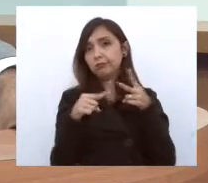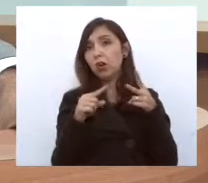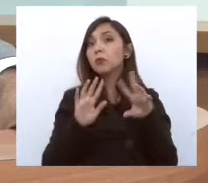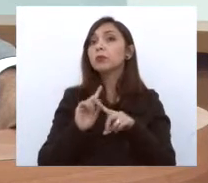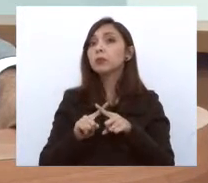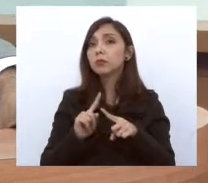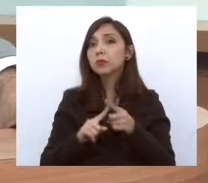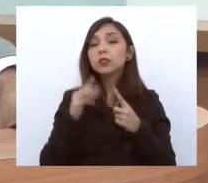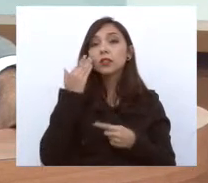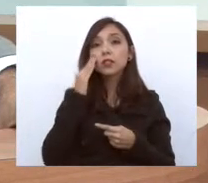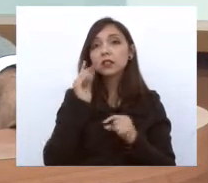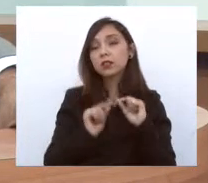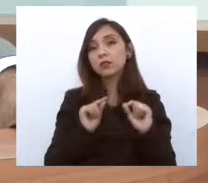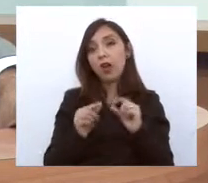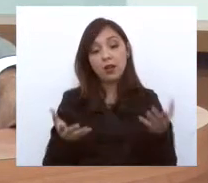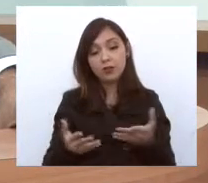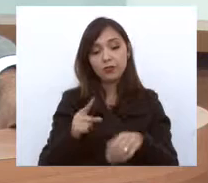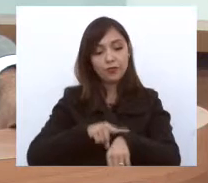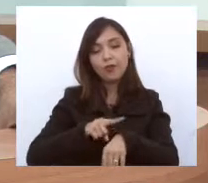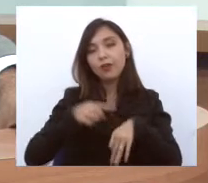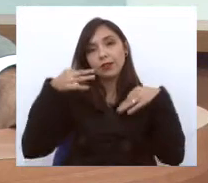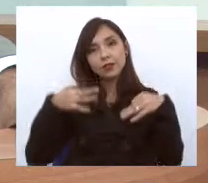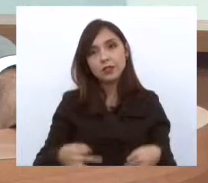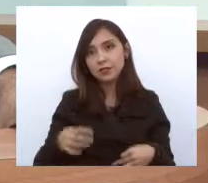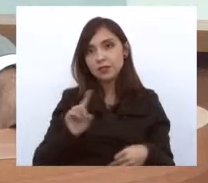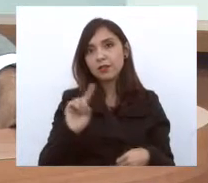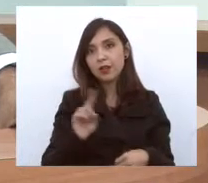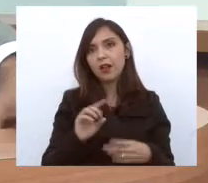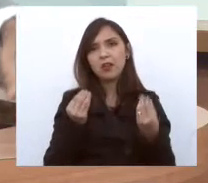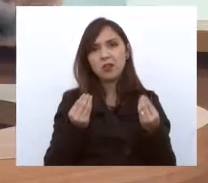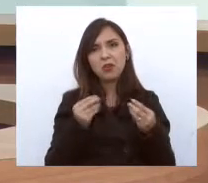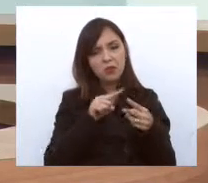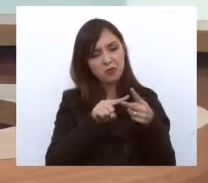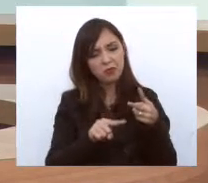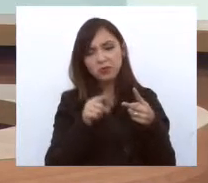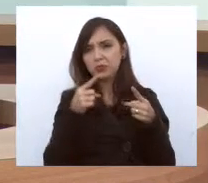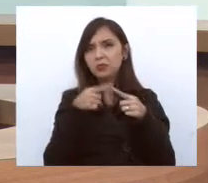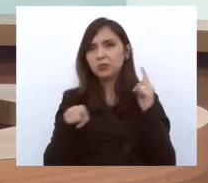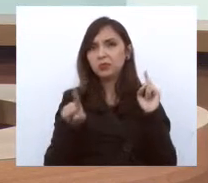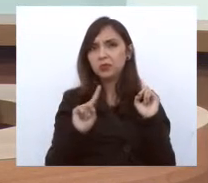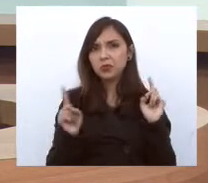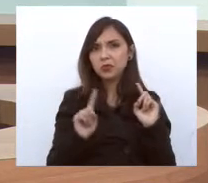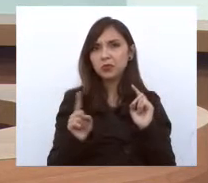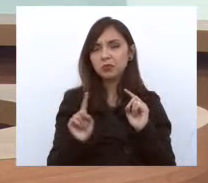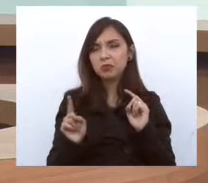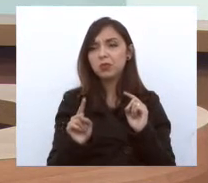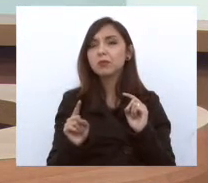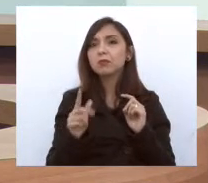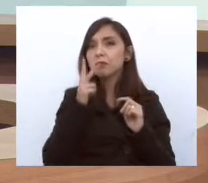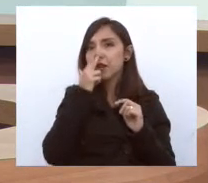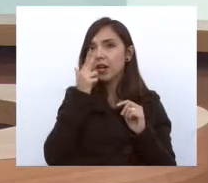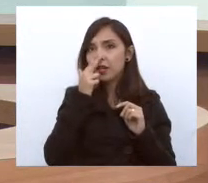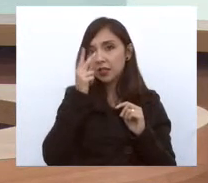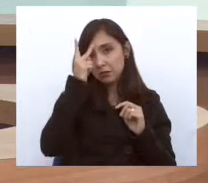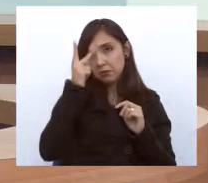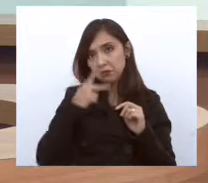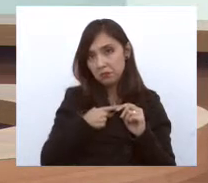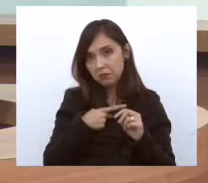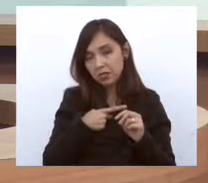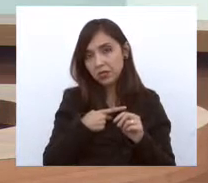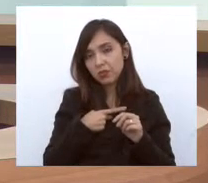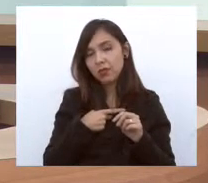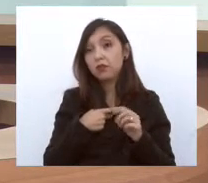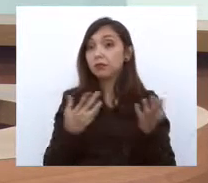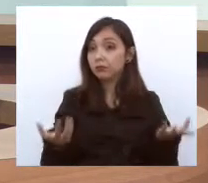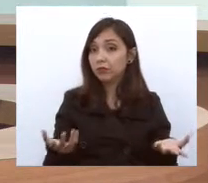ali não é o momento oportuno, é uma aberração, foi feito com o intuito do interesse próprio só deles. Como